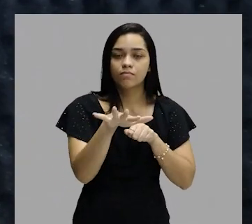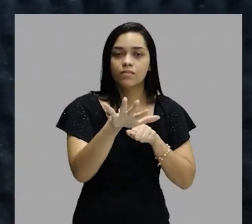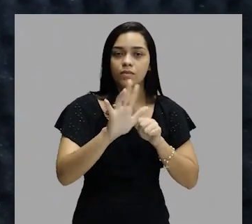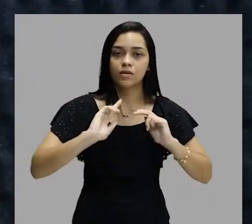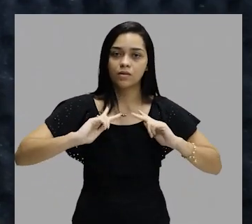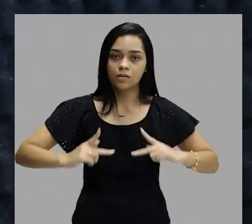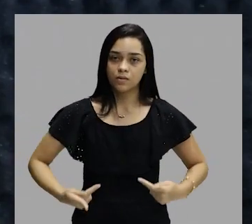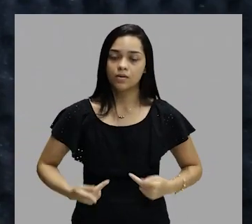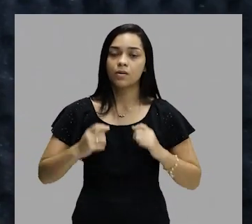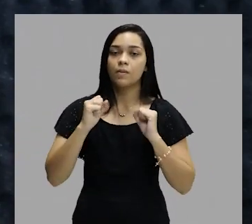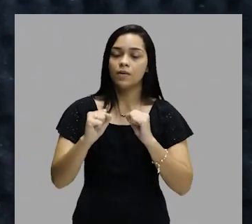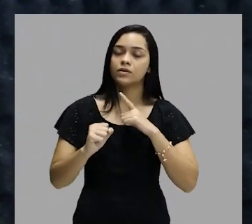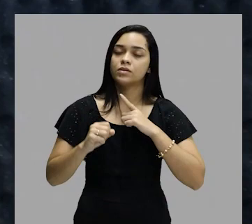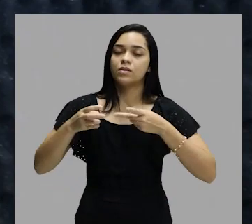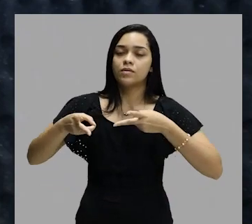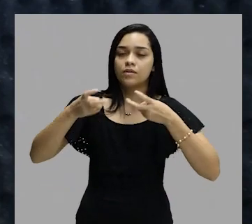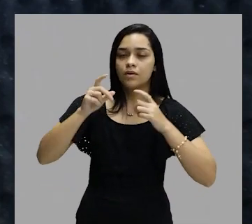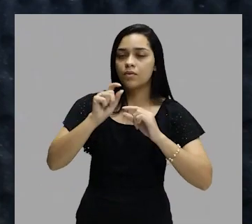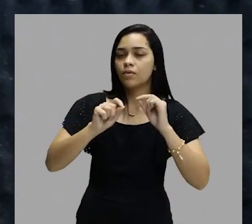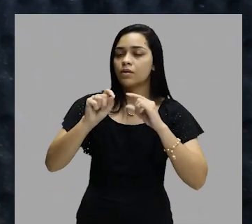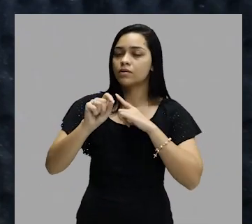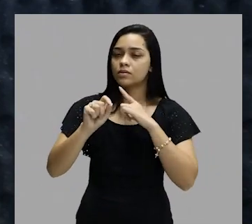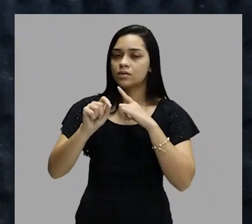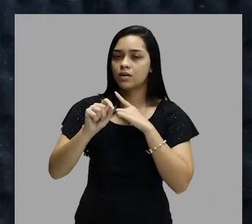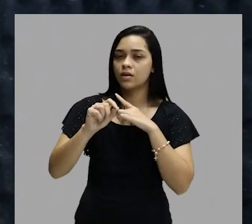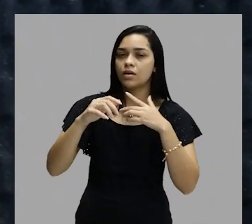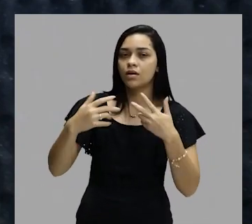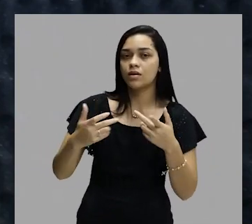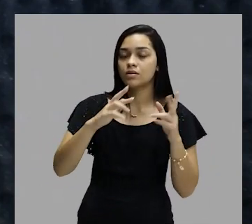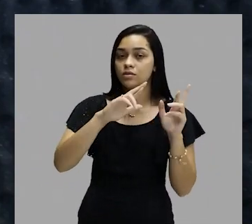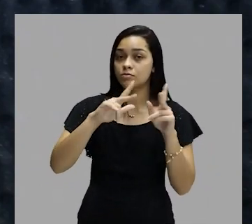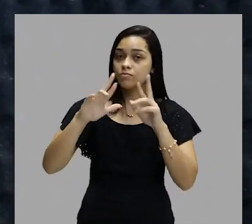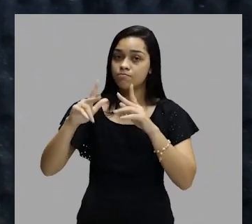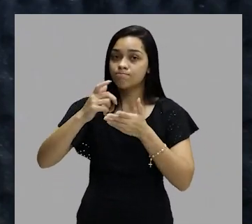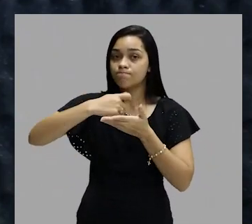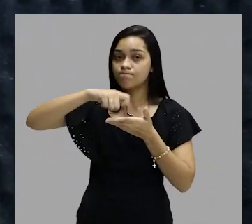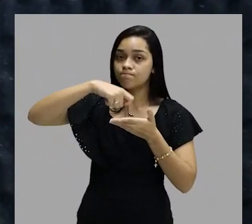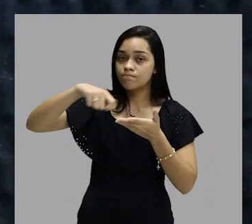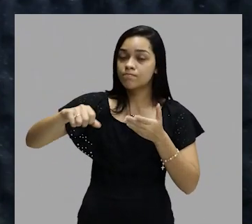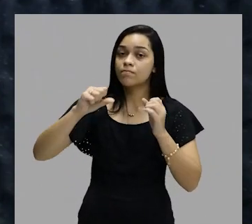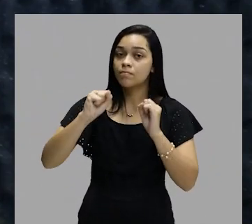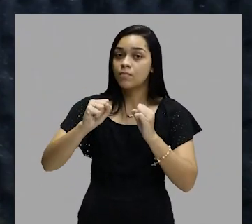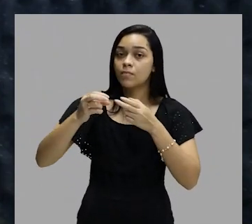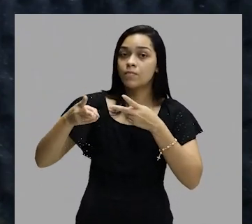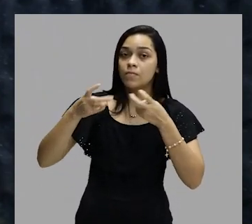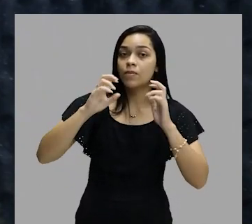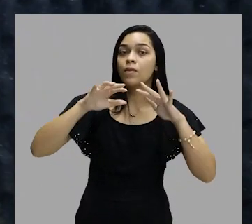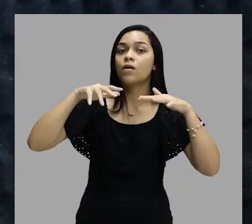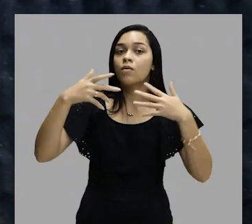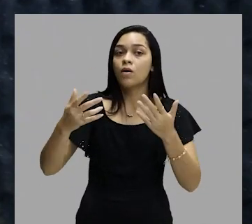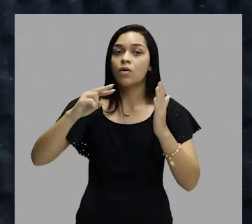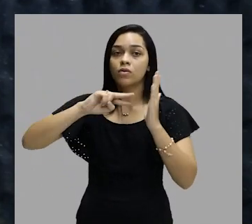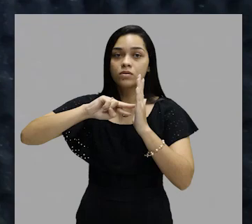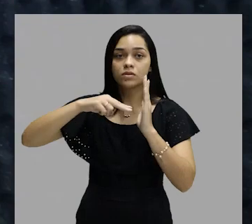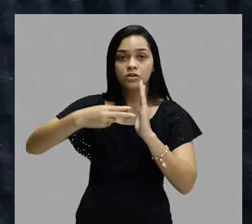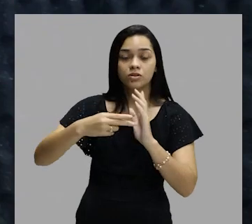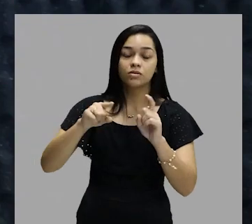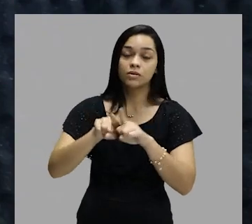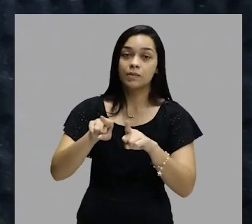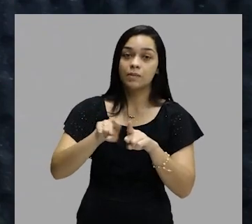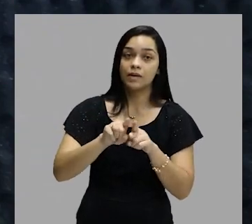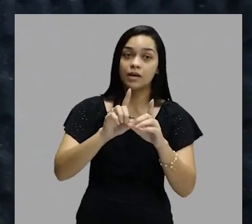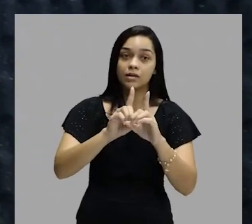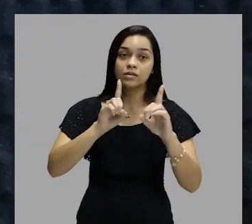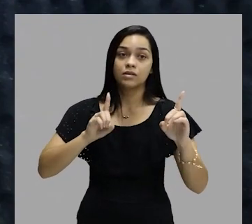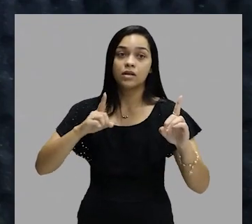eu consigo observar, apesar de ter uma diferença na grafia, eu consigo identificar o sentido. E as